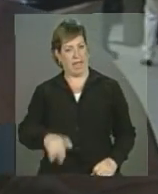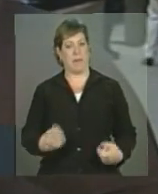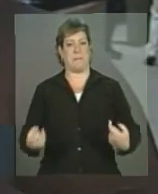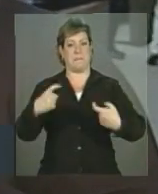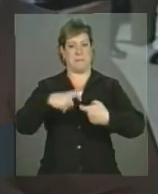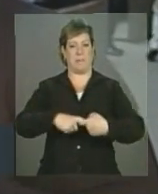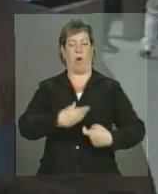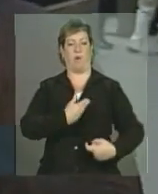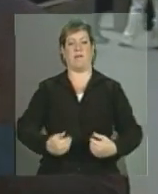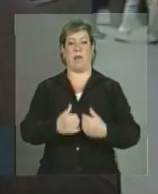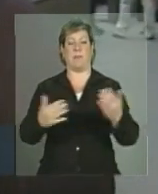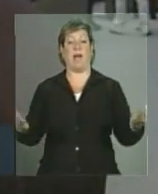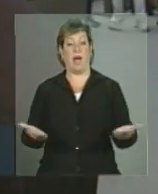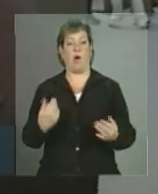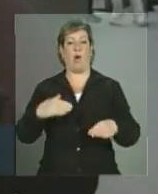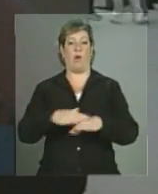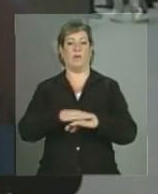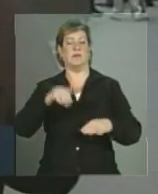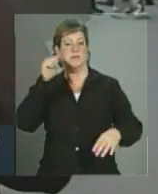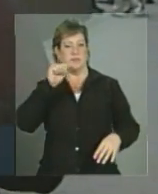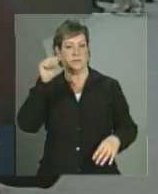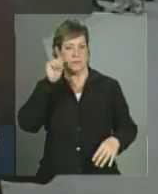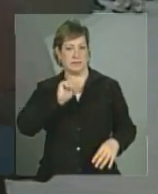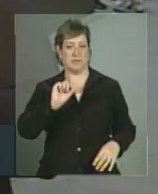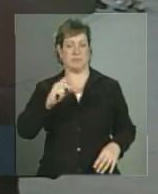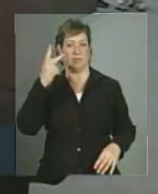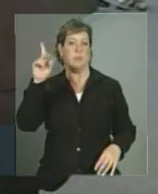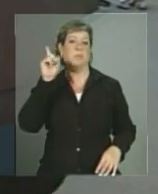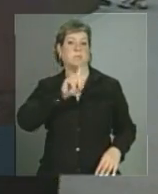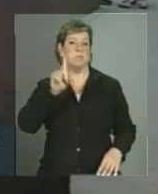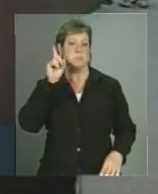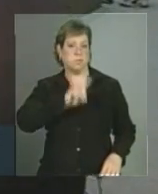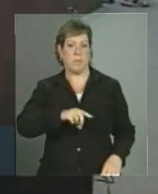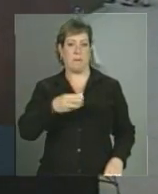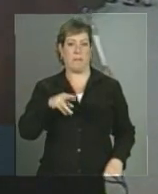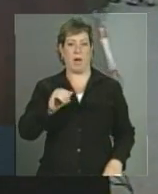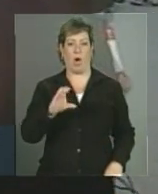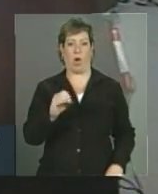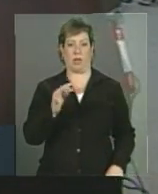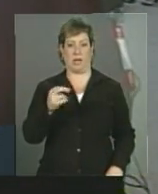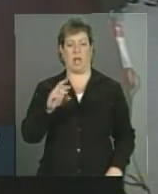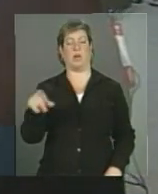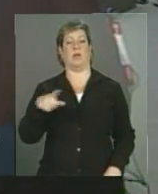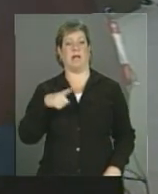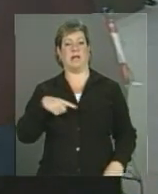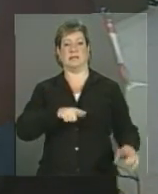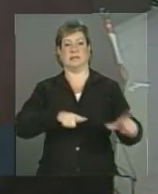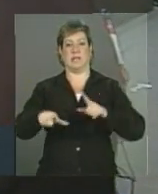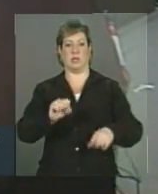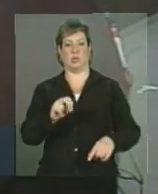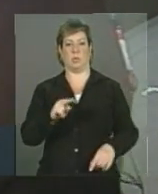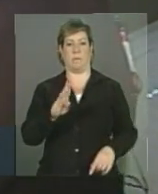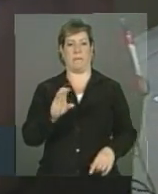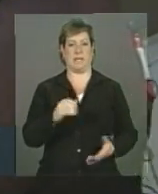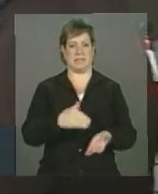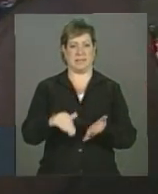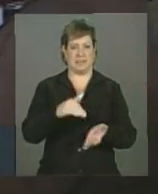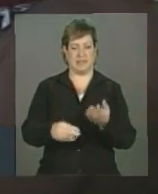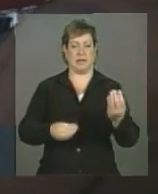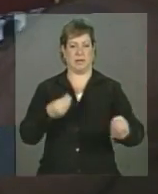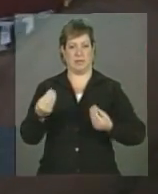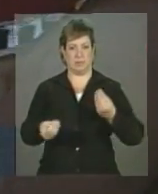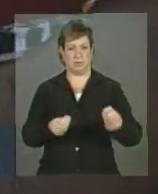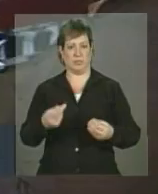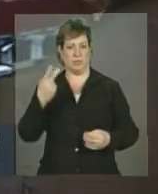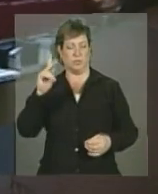assunto eu converso agora com a subsecretária do Estado dos Estados Unidos, Maria Otero. Bom, que tipo de contribuição a gente pode ter quando reúne tantos países